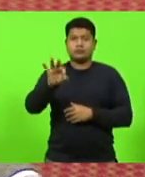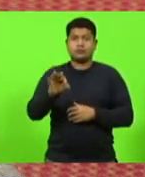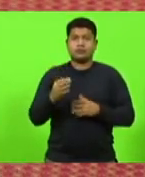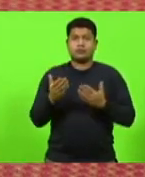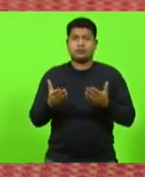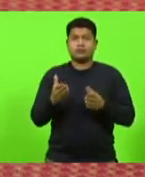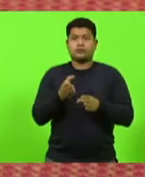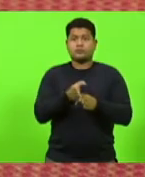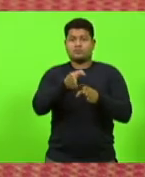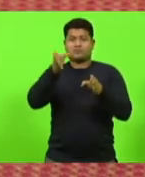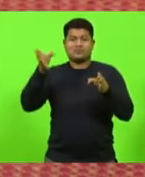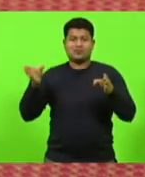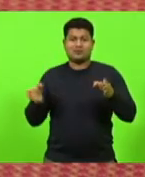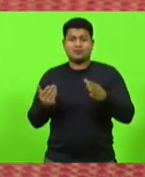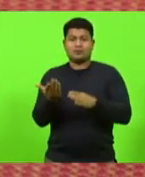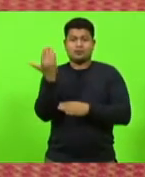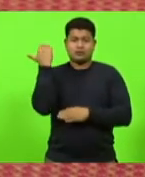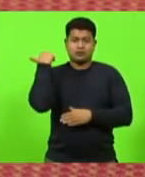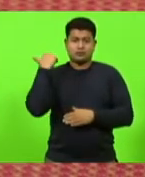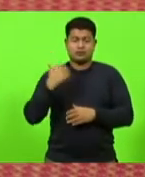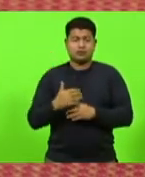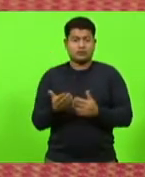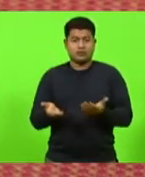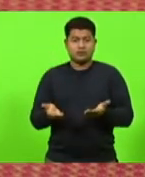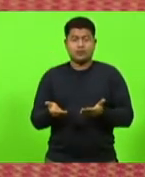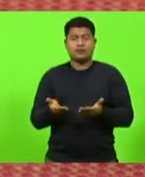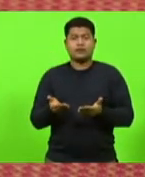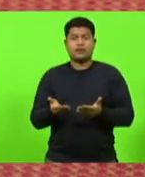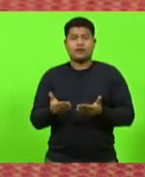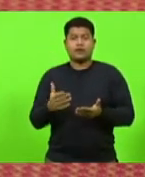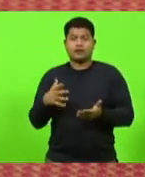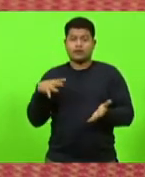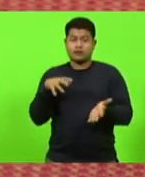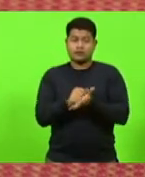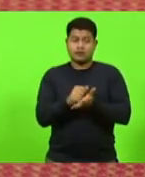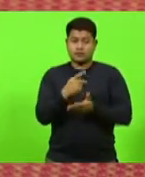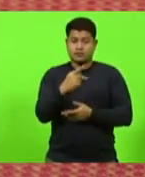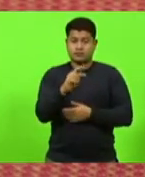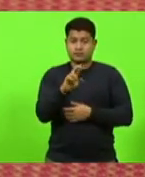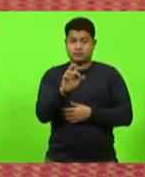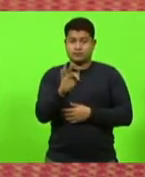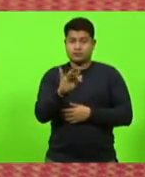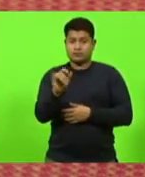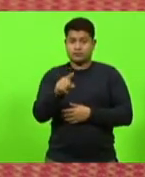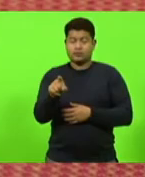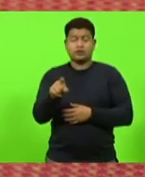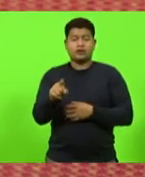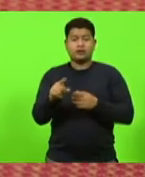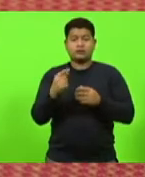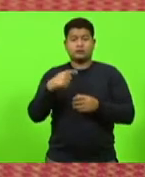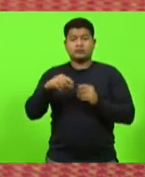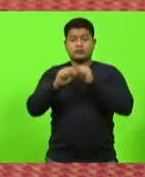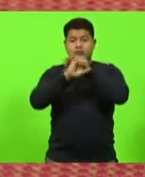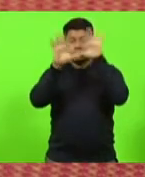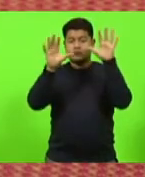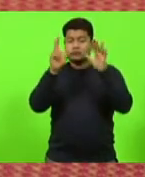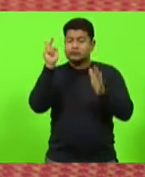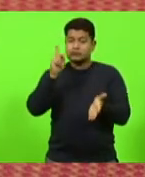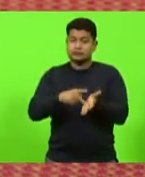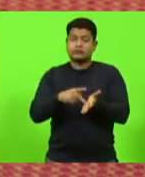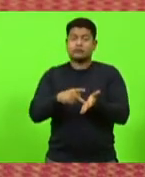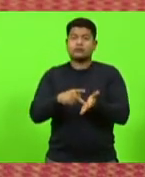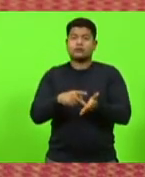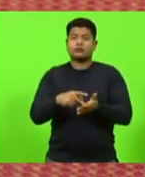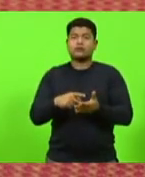período para adquirir o prefis. Ou seja, então, senhor presidente, para esclarecer bem os fatos, o ponto principal